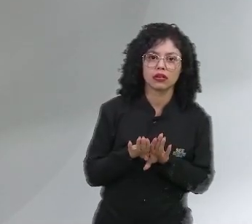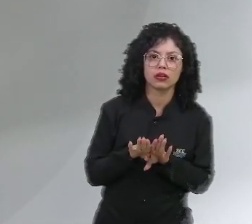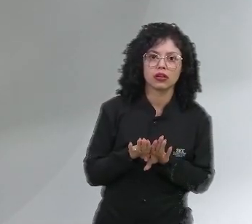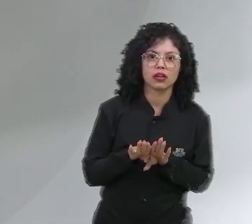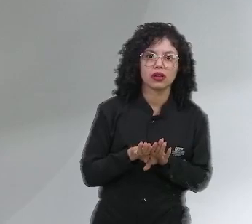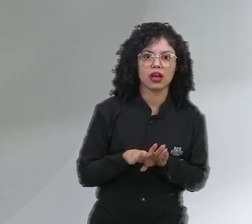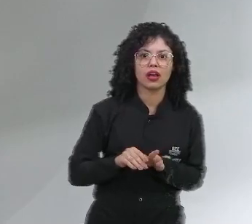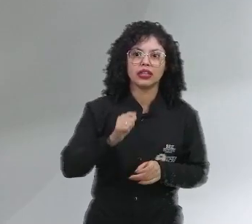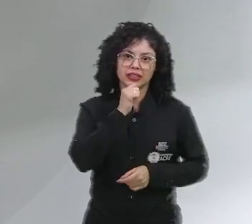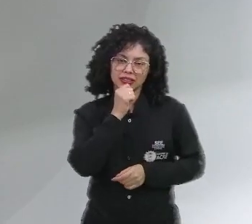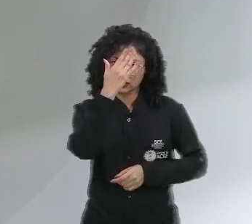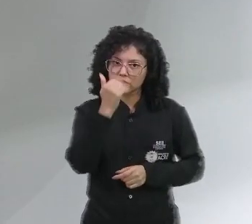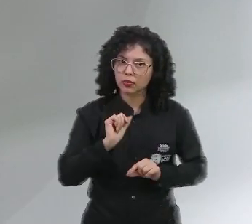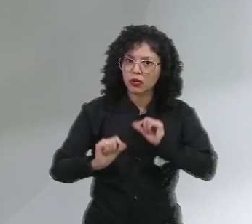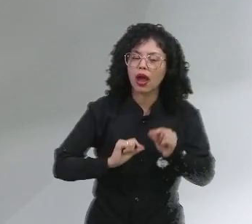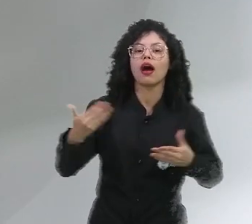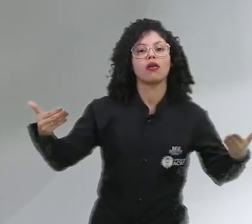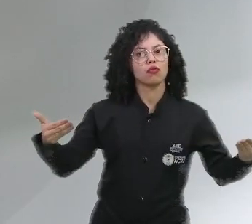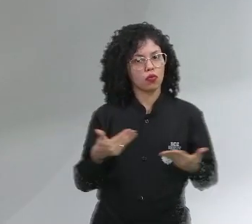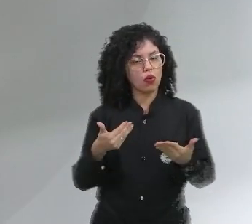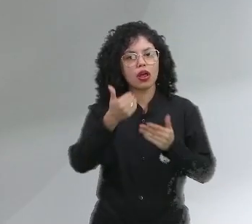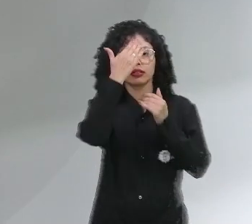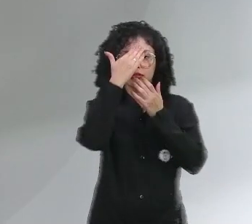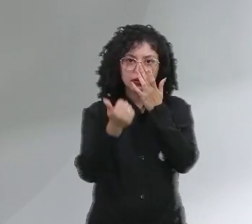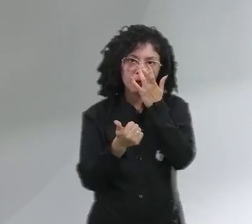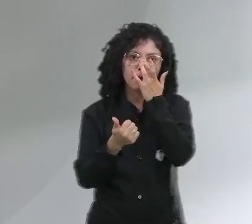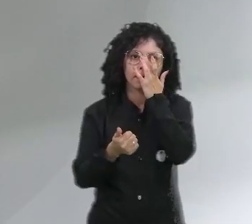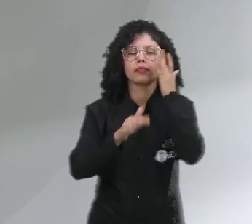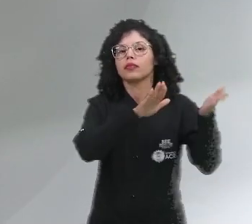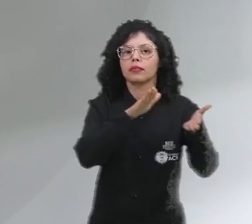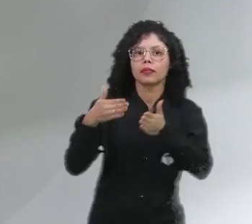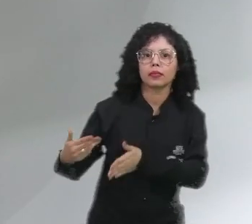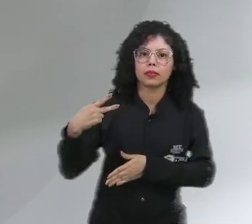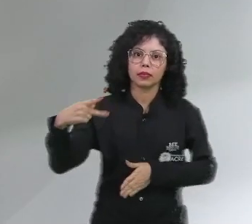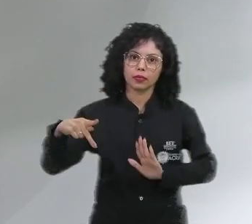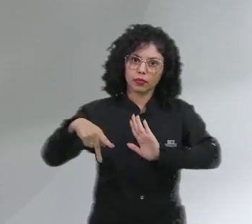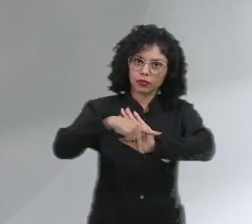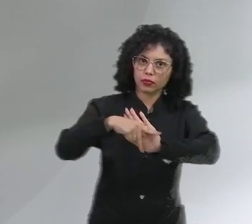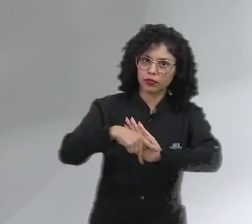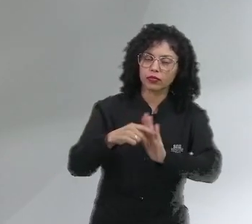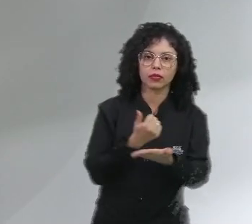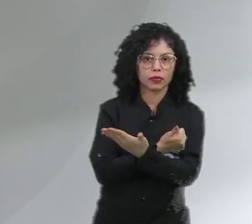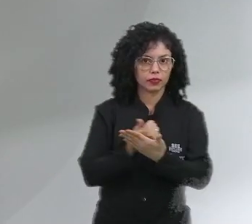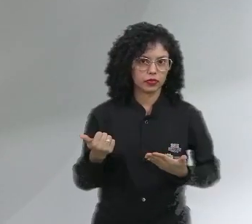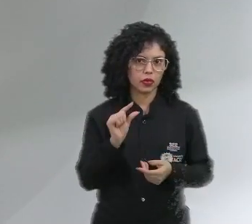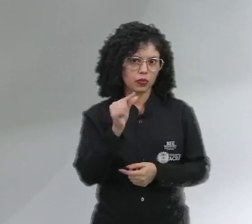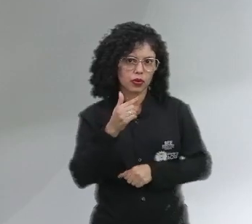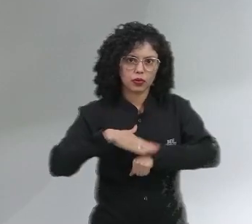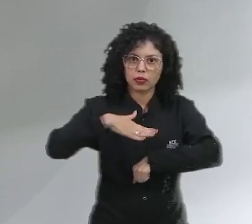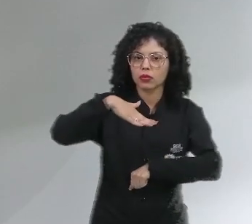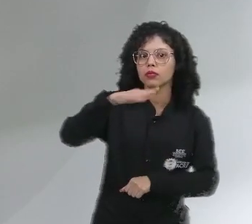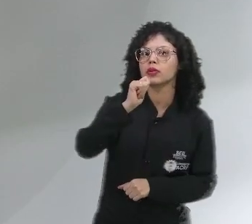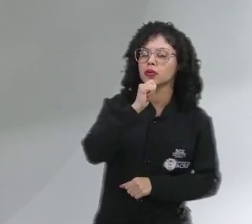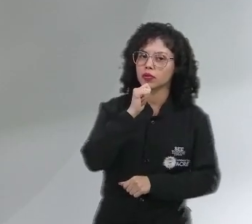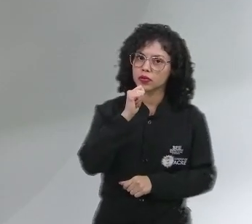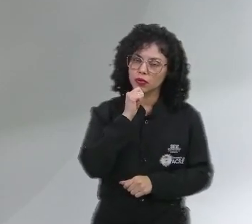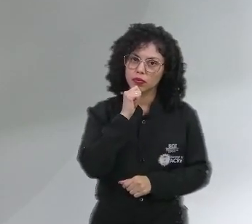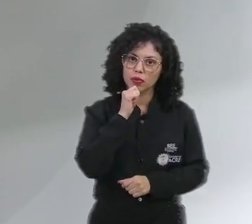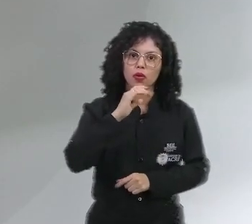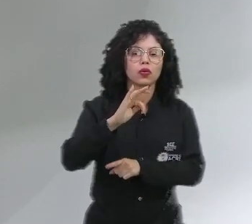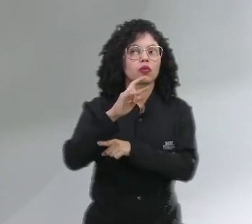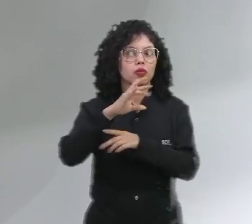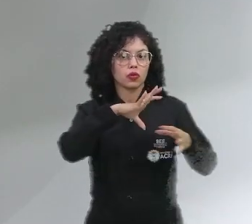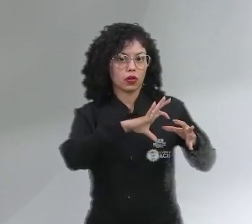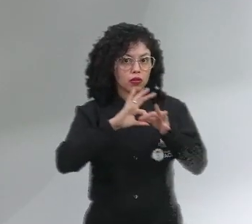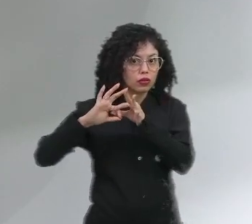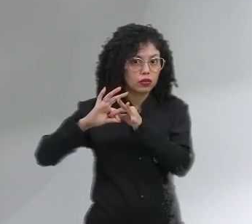inseguro porque a pessoa sabe. Não, agora a pessoa sabe e a partir daí eu começo a ter atitudes um pouco mais coesas, um pouco mais coerentes e